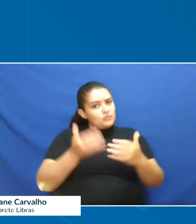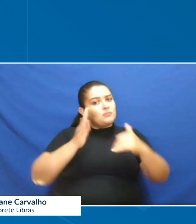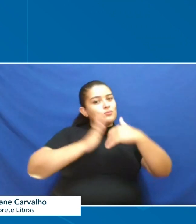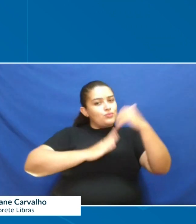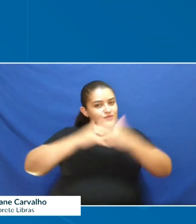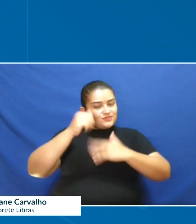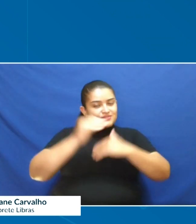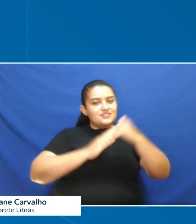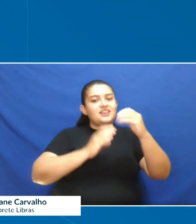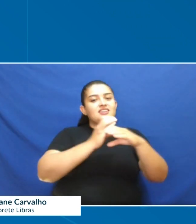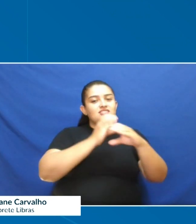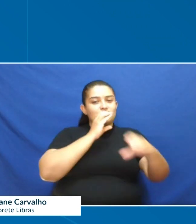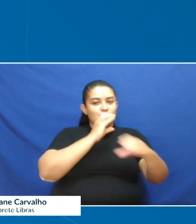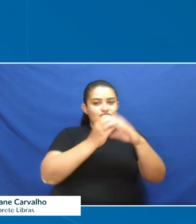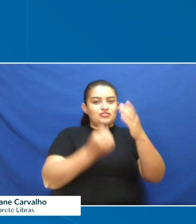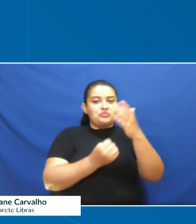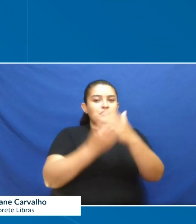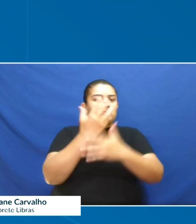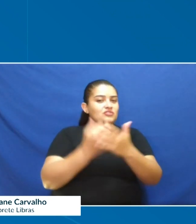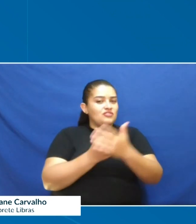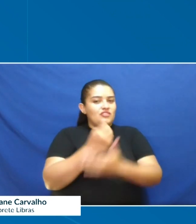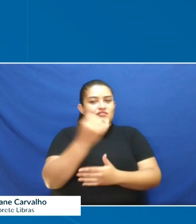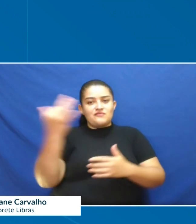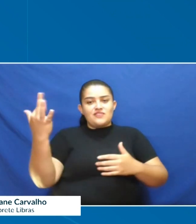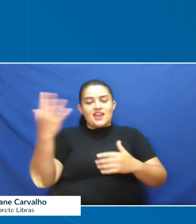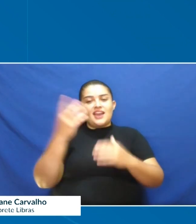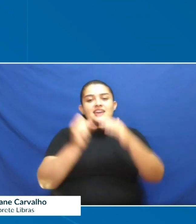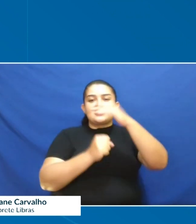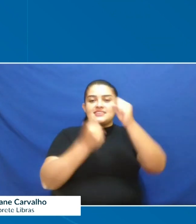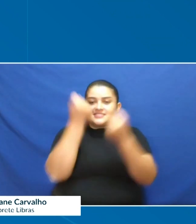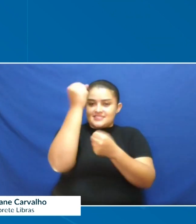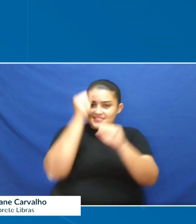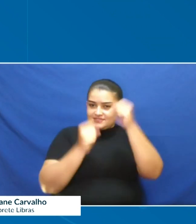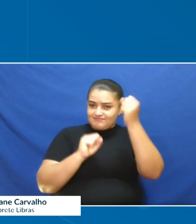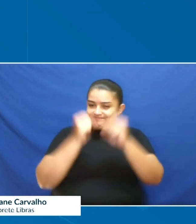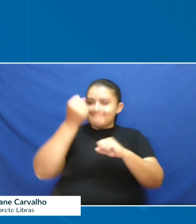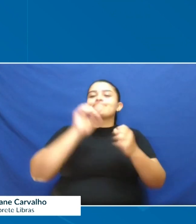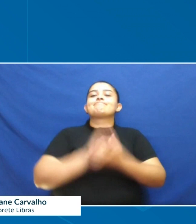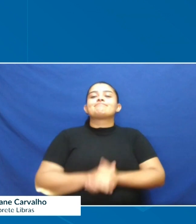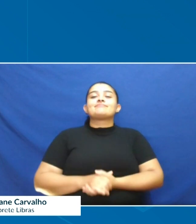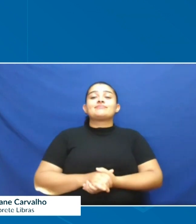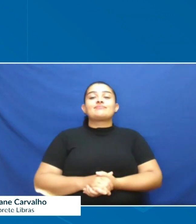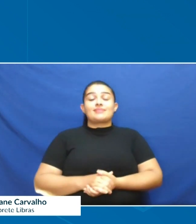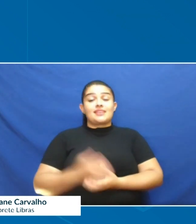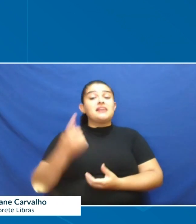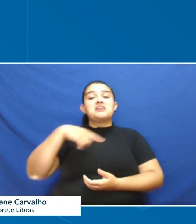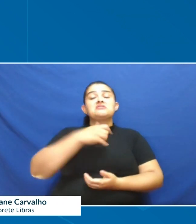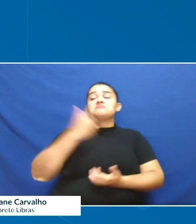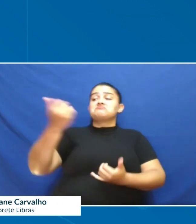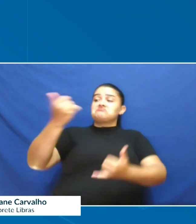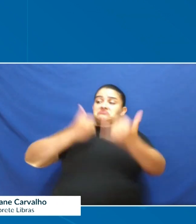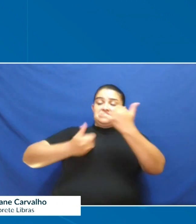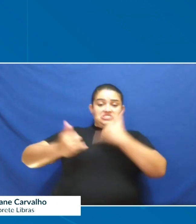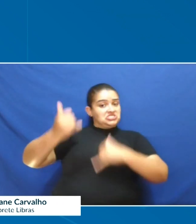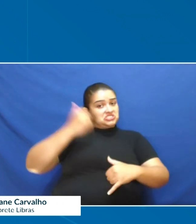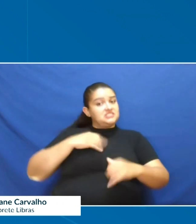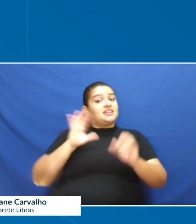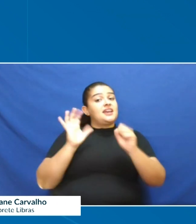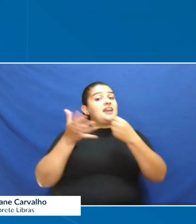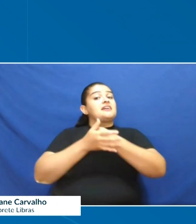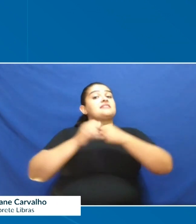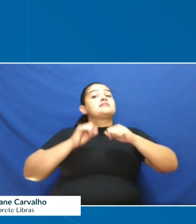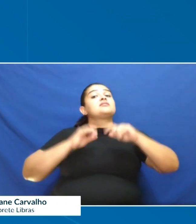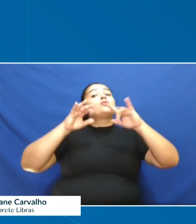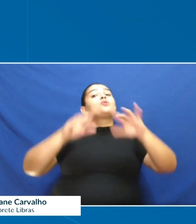várias indústrias, né? Eles comunicaram que a pandemia em si, o que